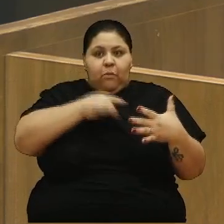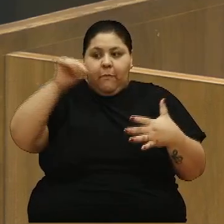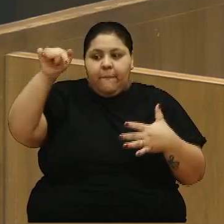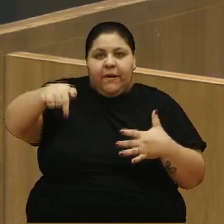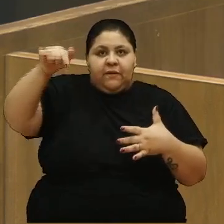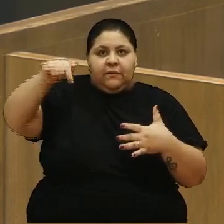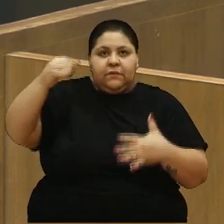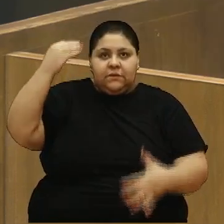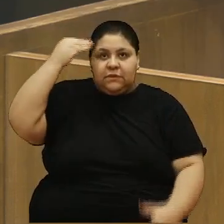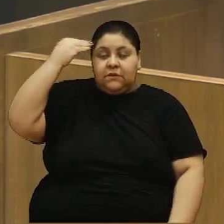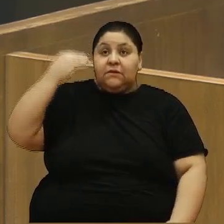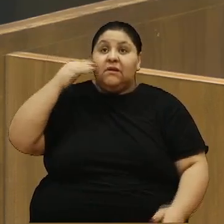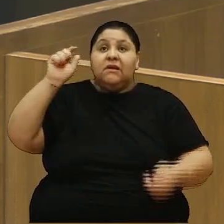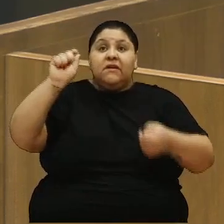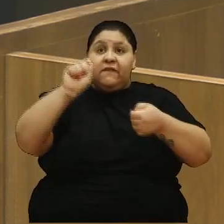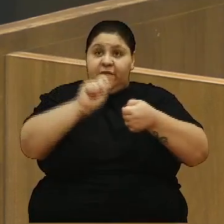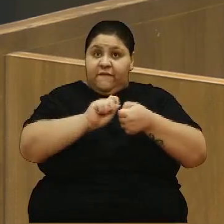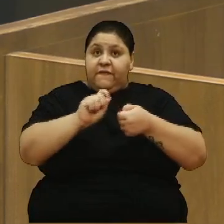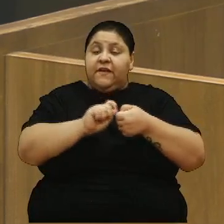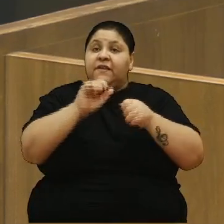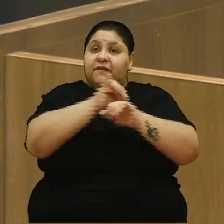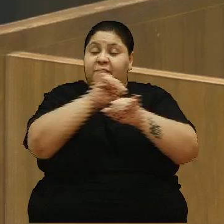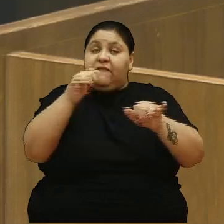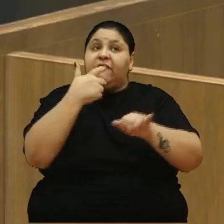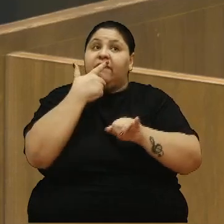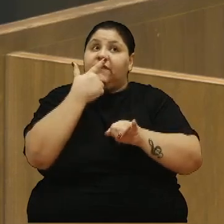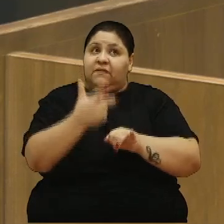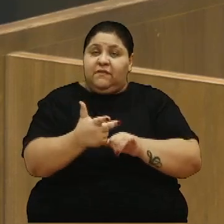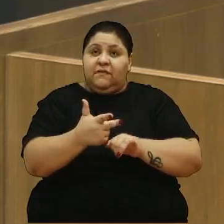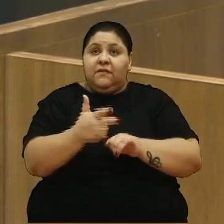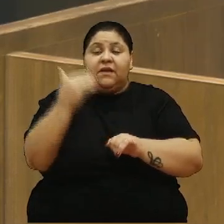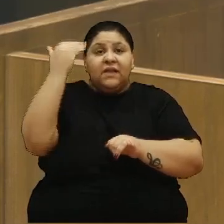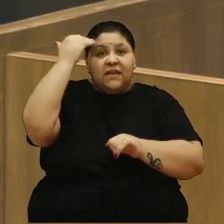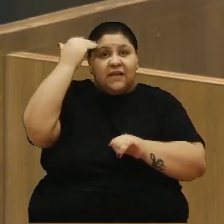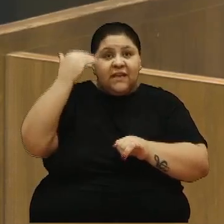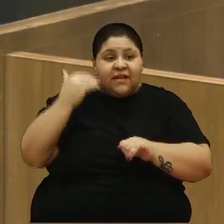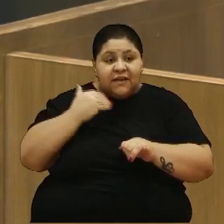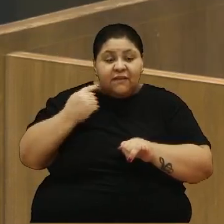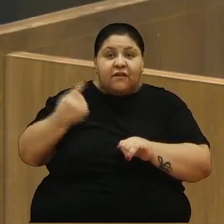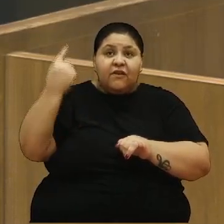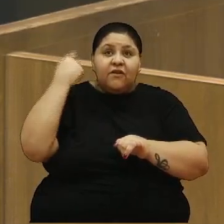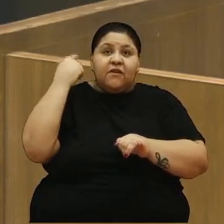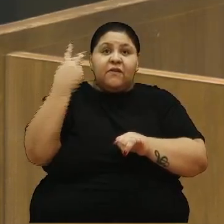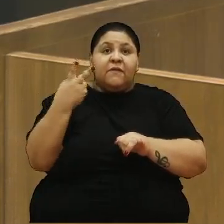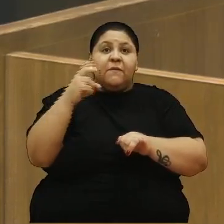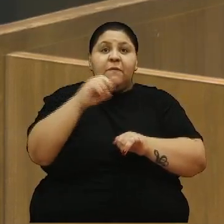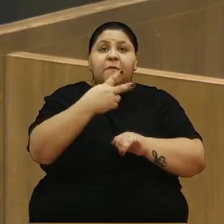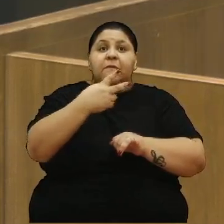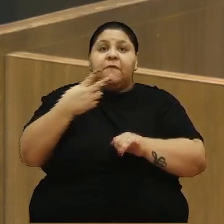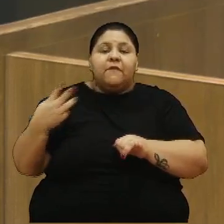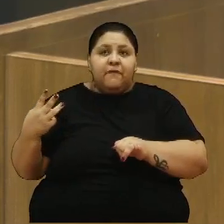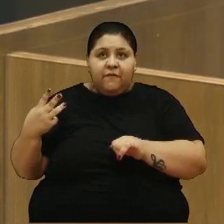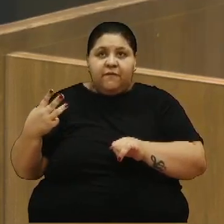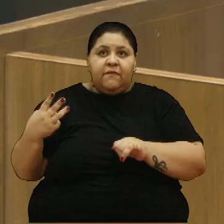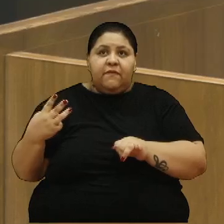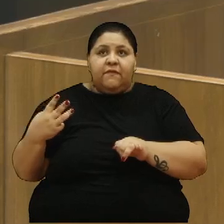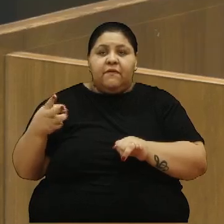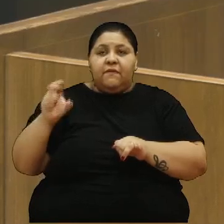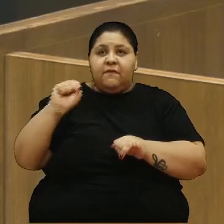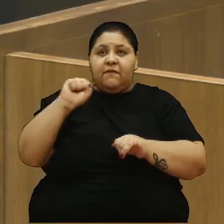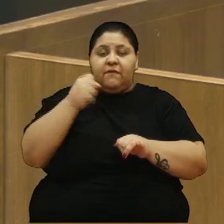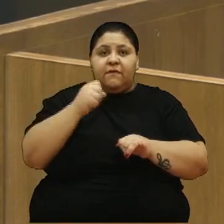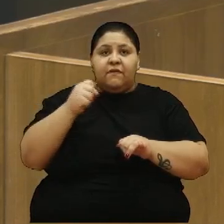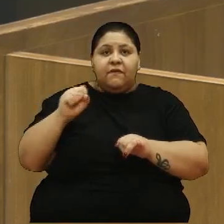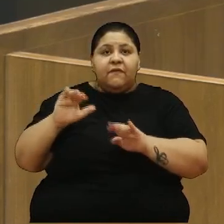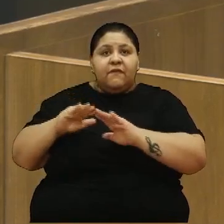Santa Maria fez na mesma notícia, dizia, Santa Maria, desde 2023, nas